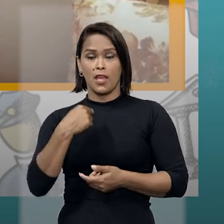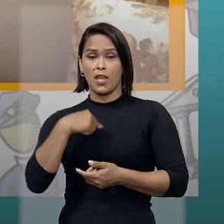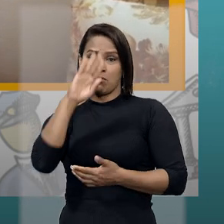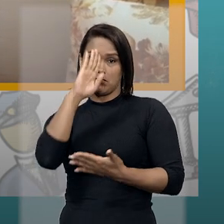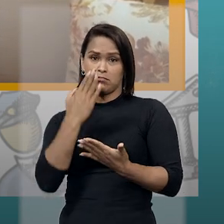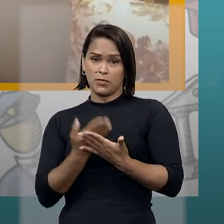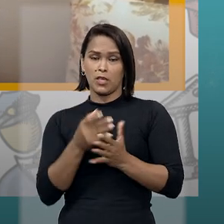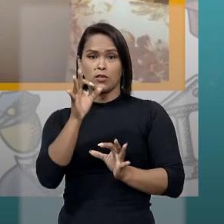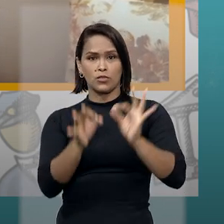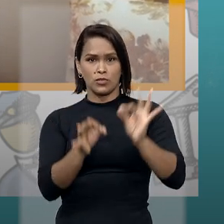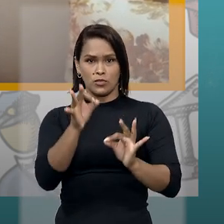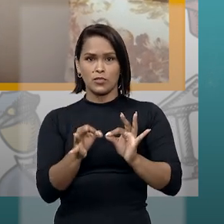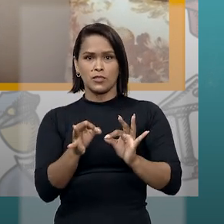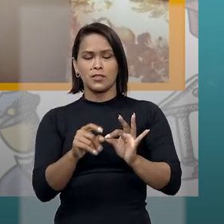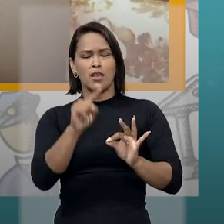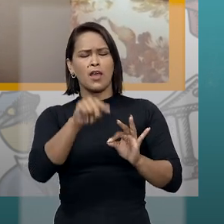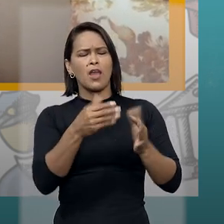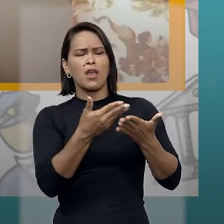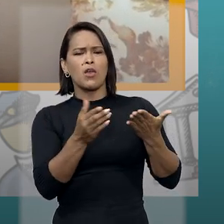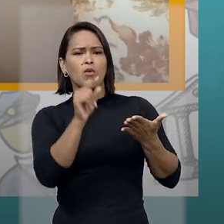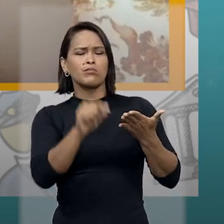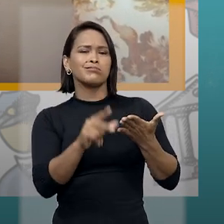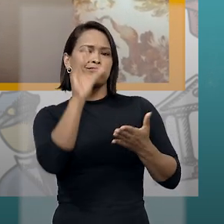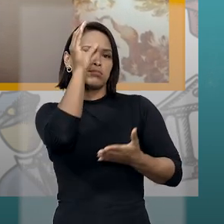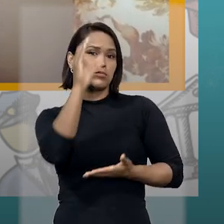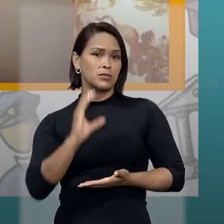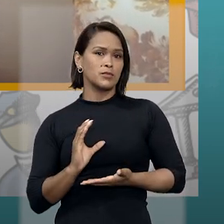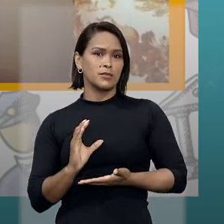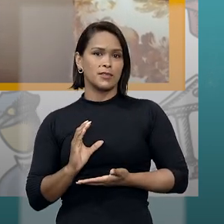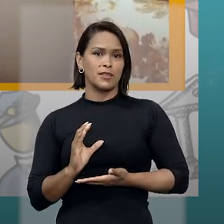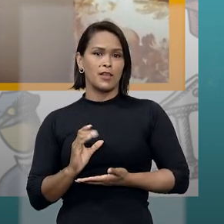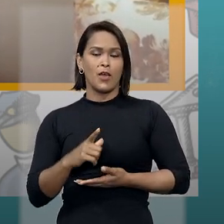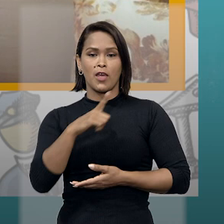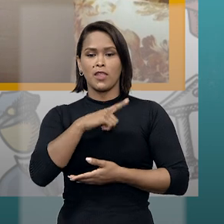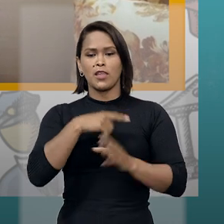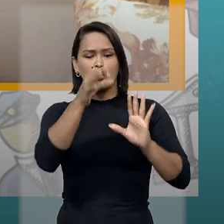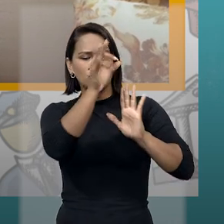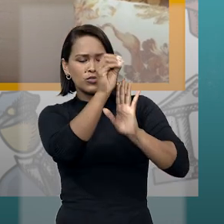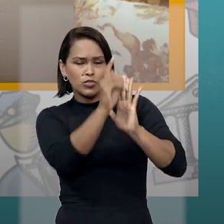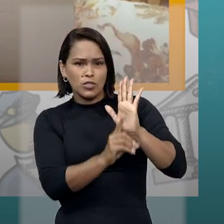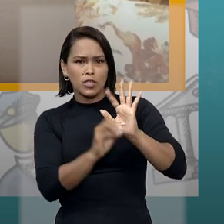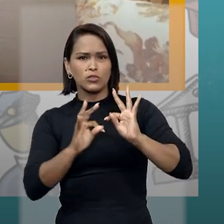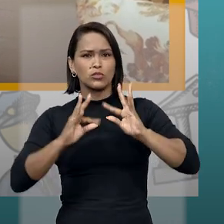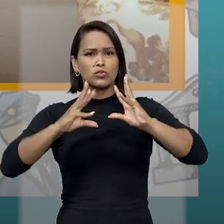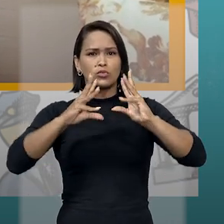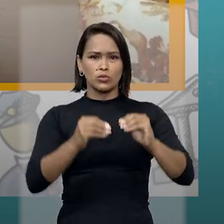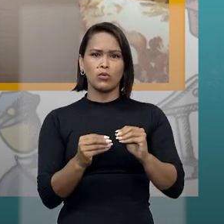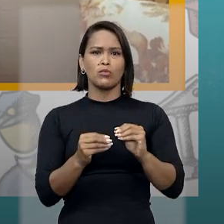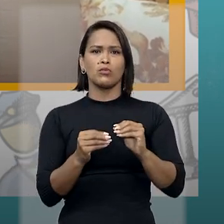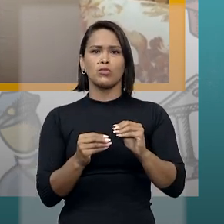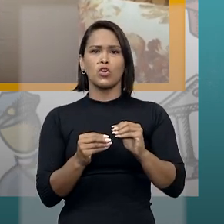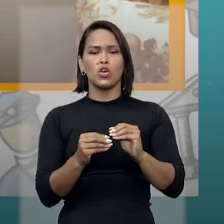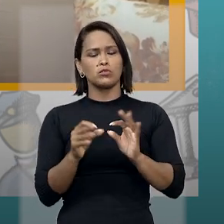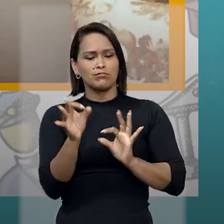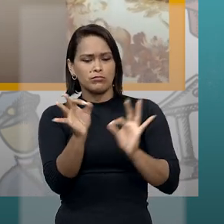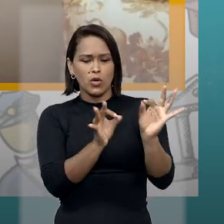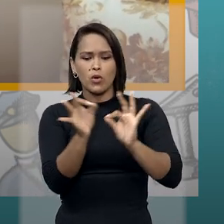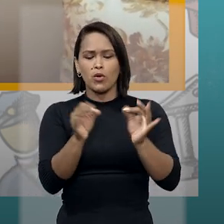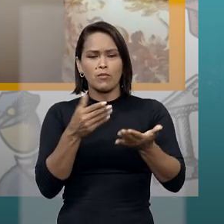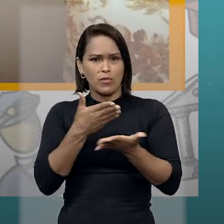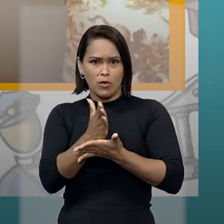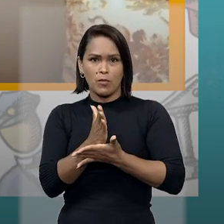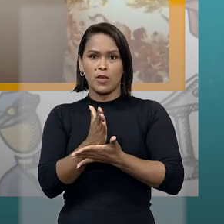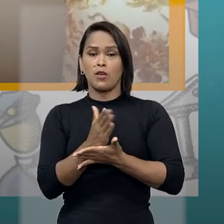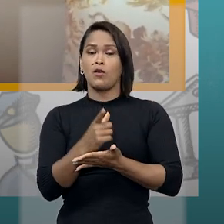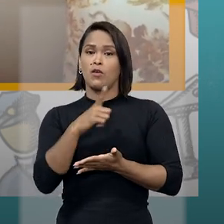Para mim, justiça é quando um cidadão tem os seus direitos devidamente